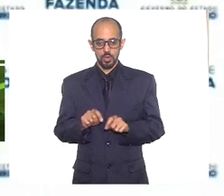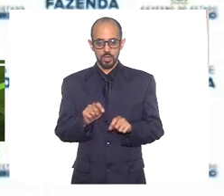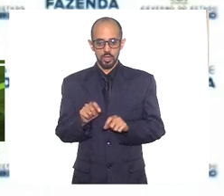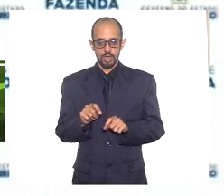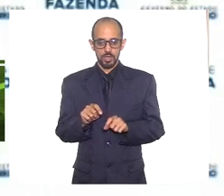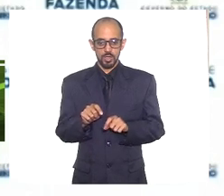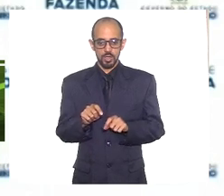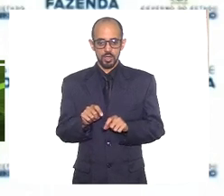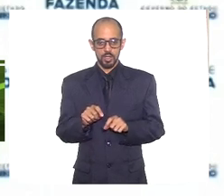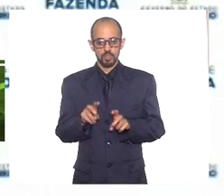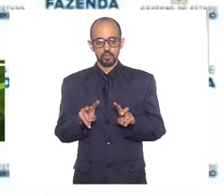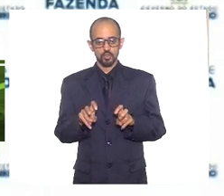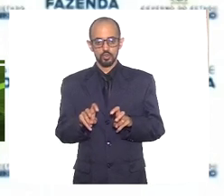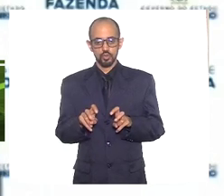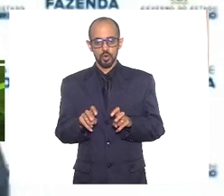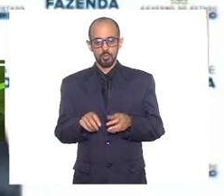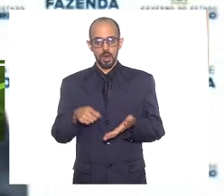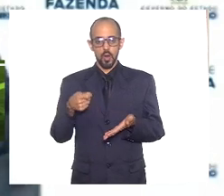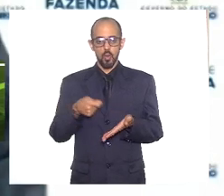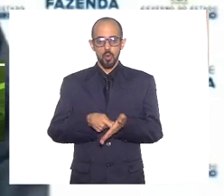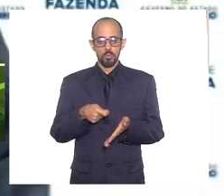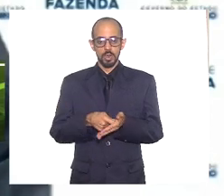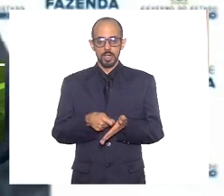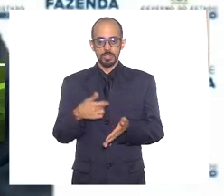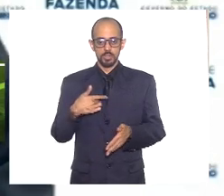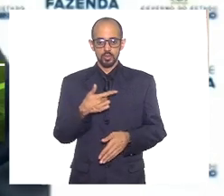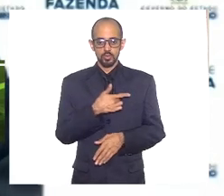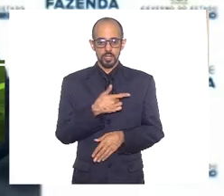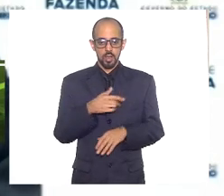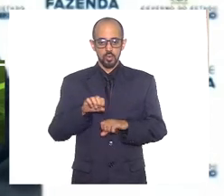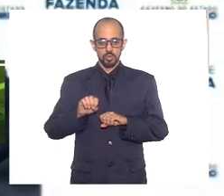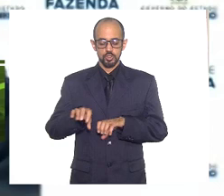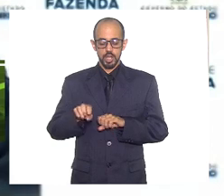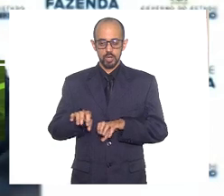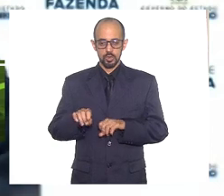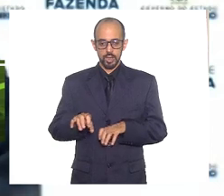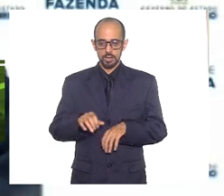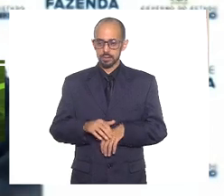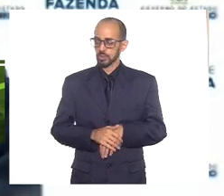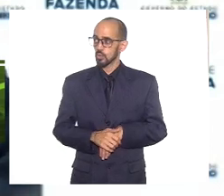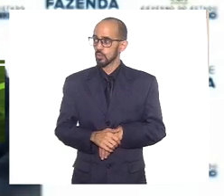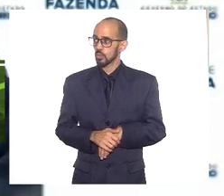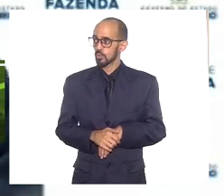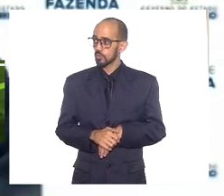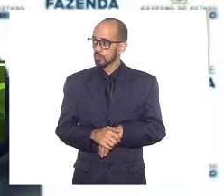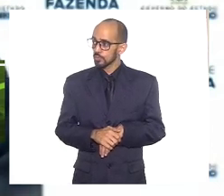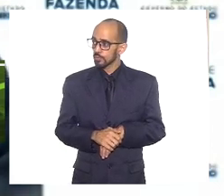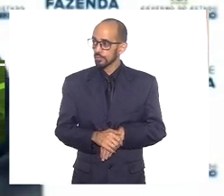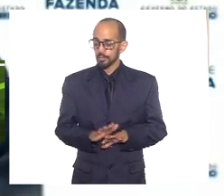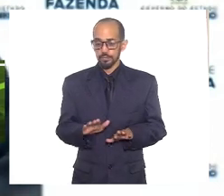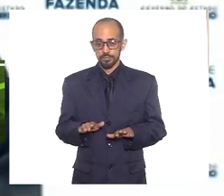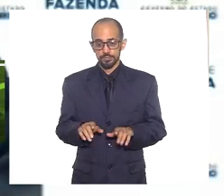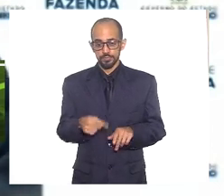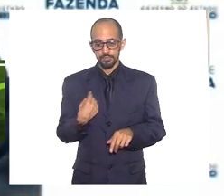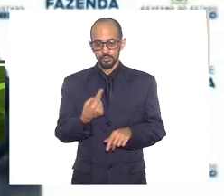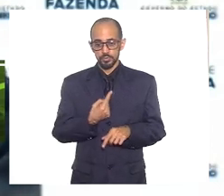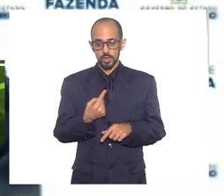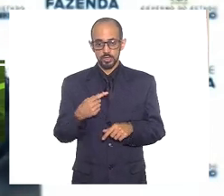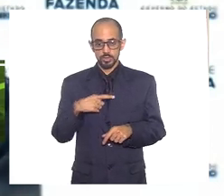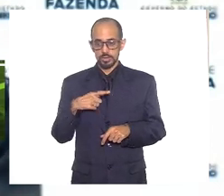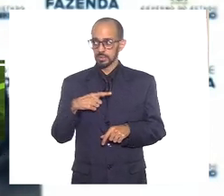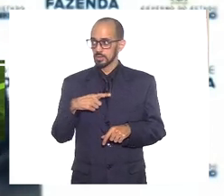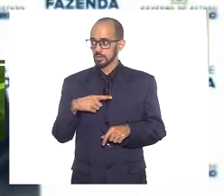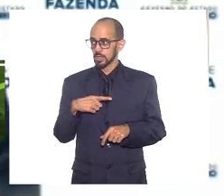Por fim, as rubricas obrigatórias de saúde e educação, a gente está vendo isso